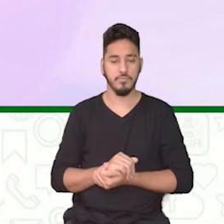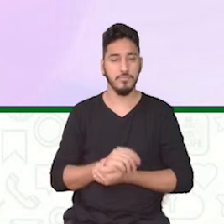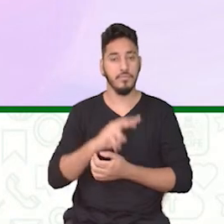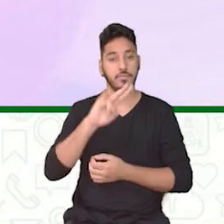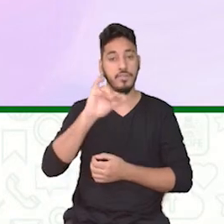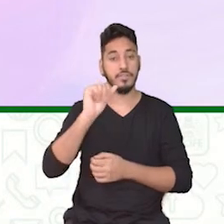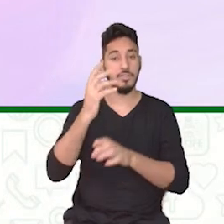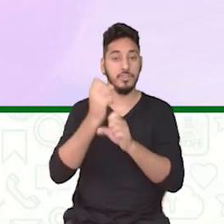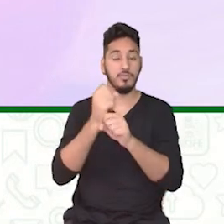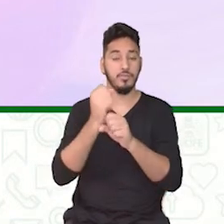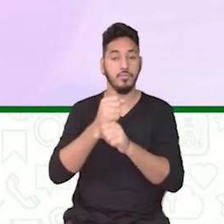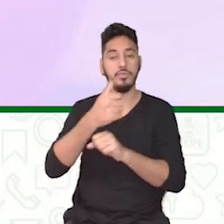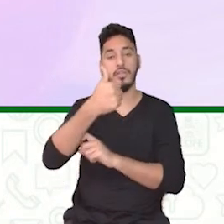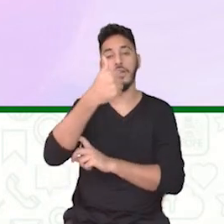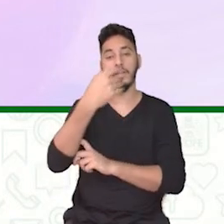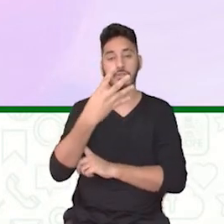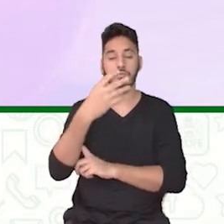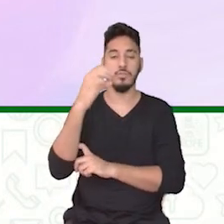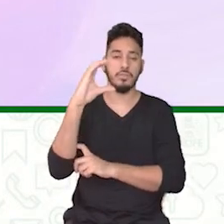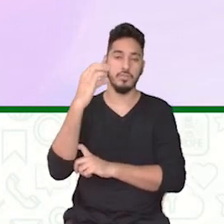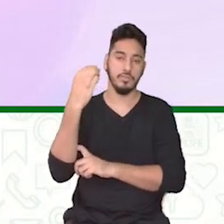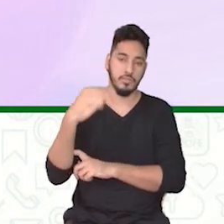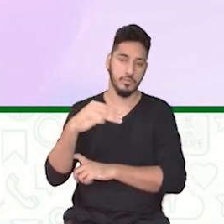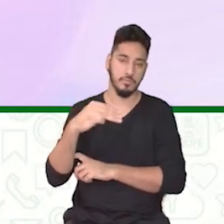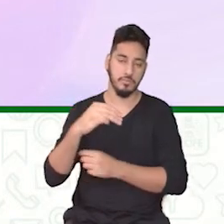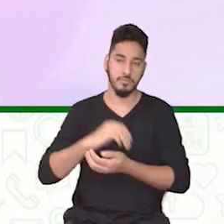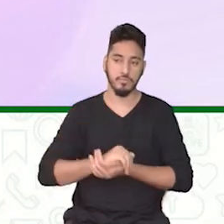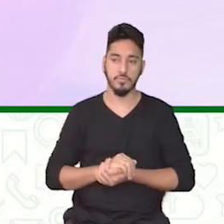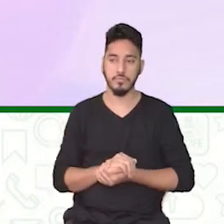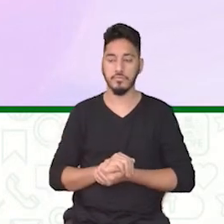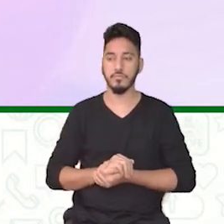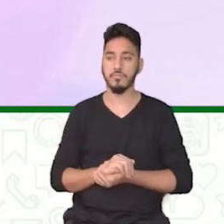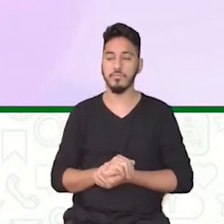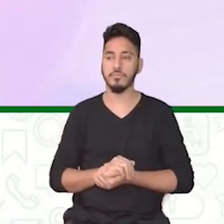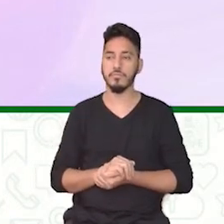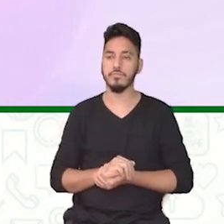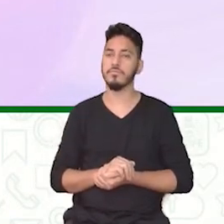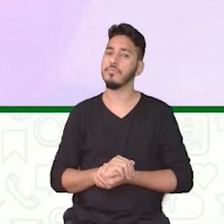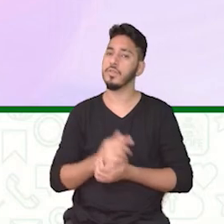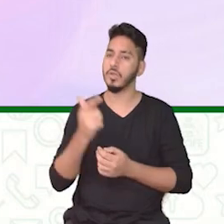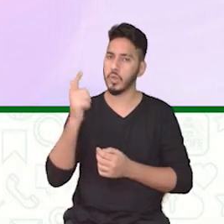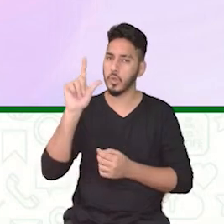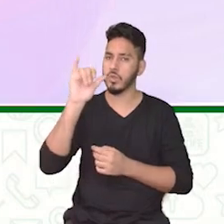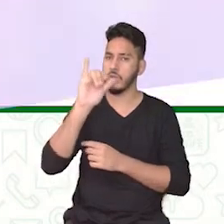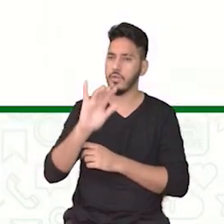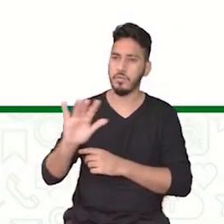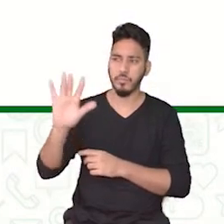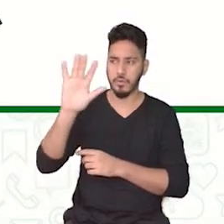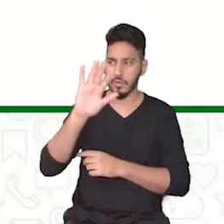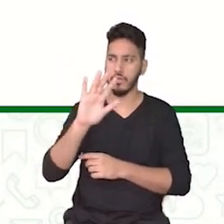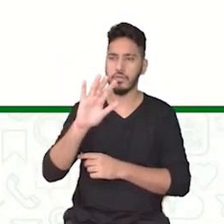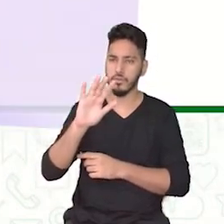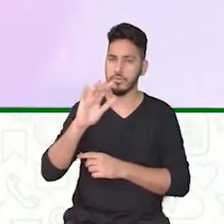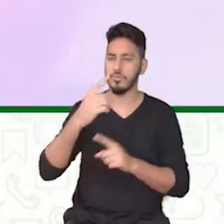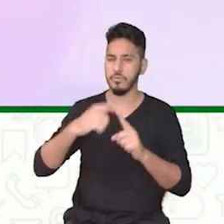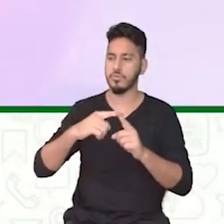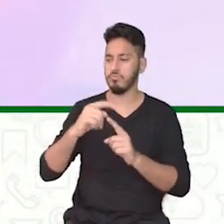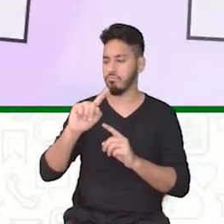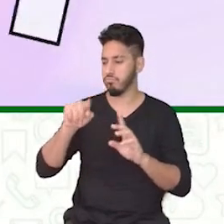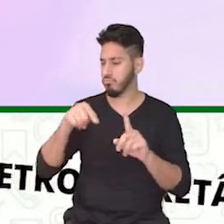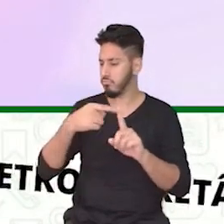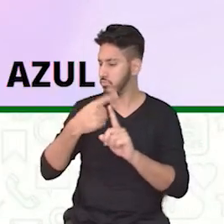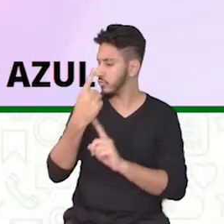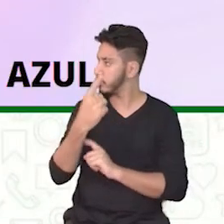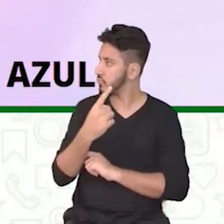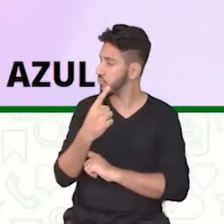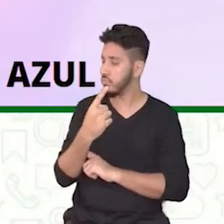dar 14 centímetros, tá? E mais outra figura, porque nós temos mais uma figura